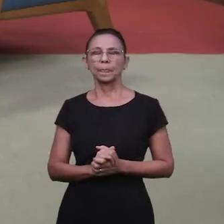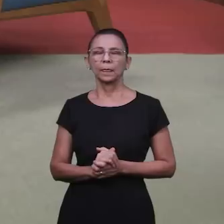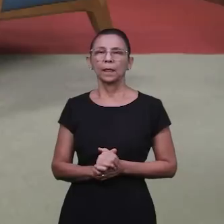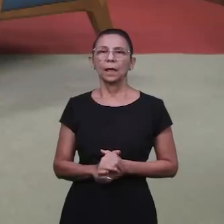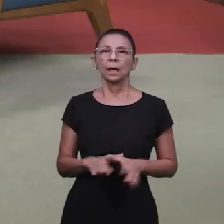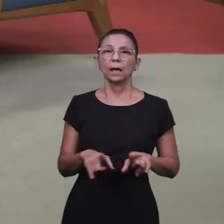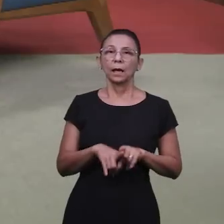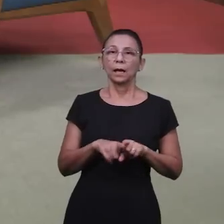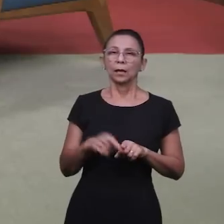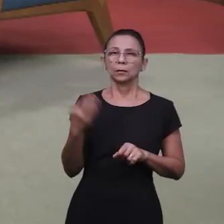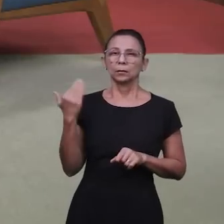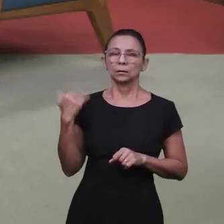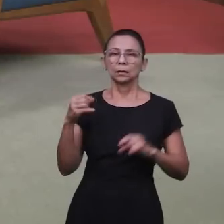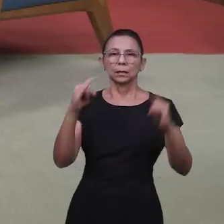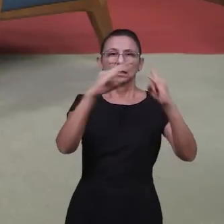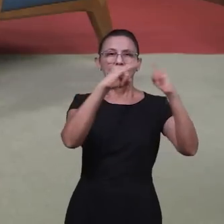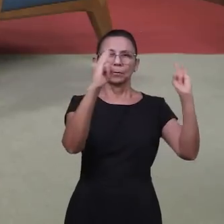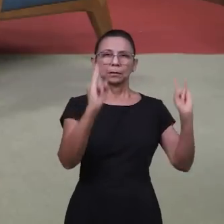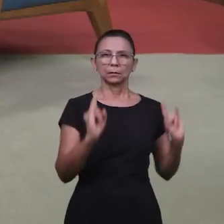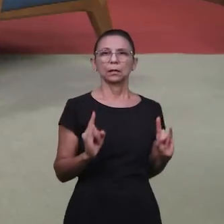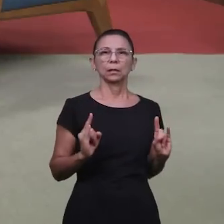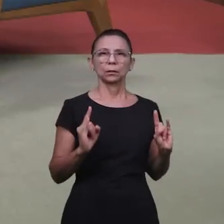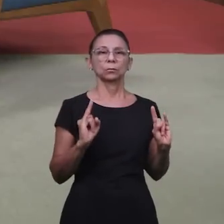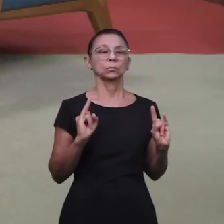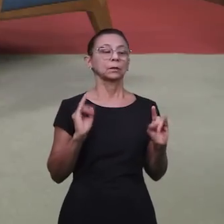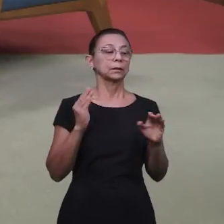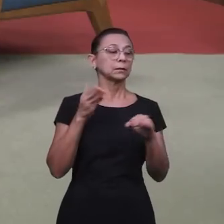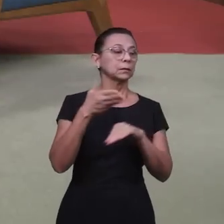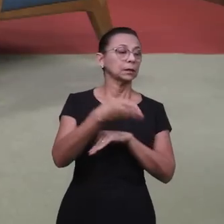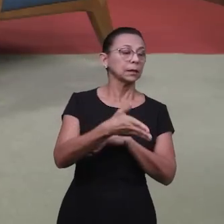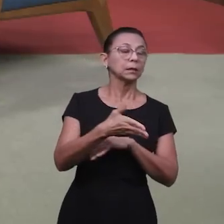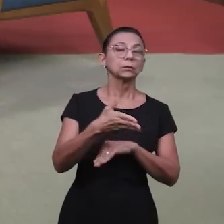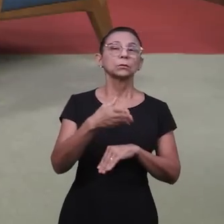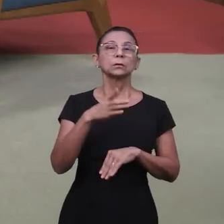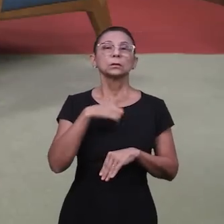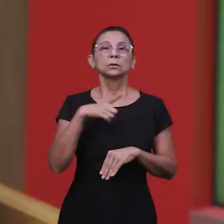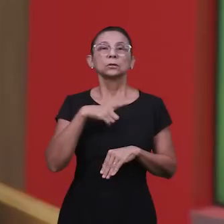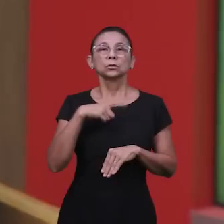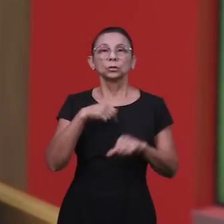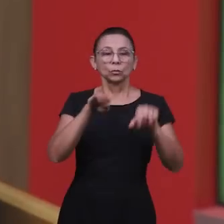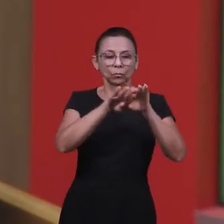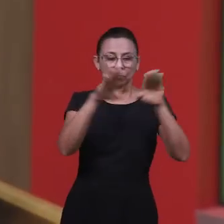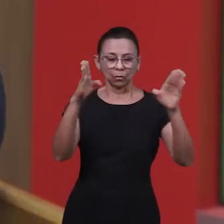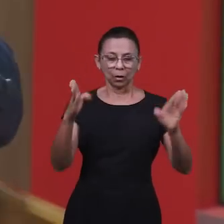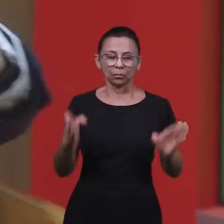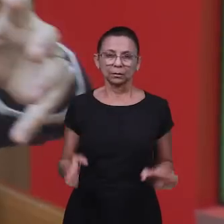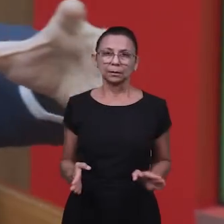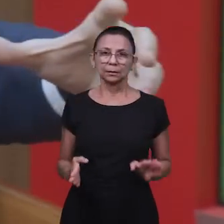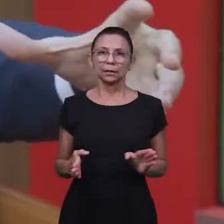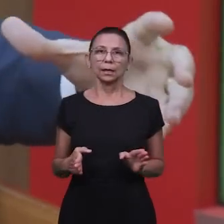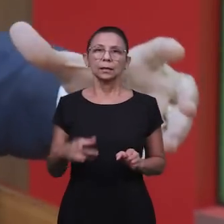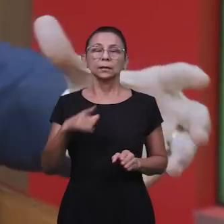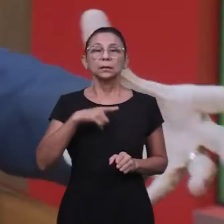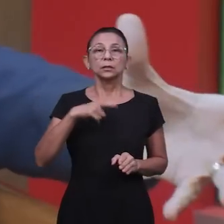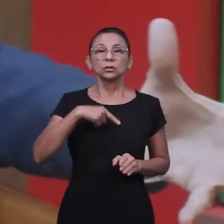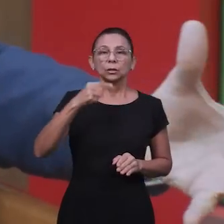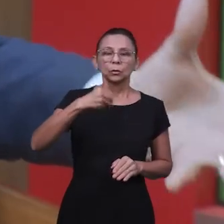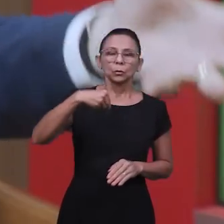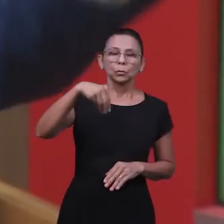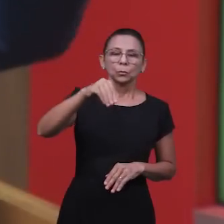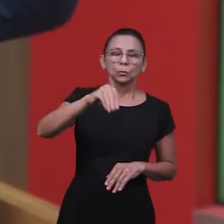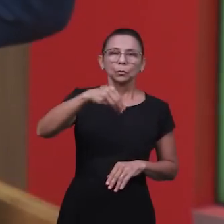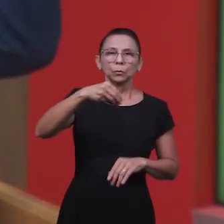o altar do incenso, e que profeticamente, tem até um salmo que fala sobre isso, representa